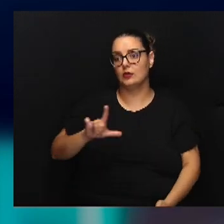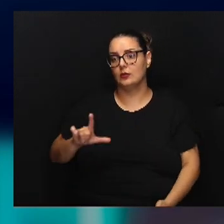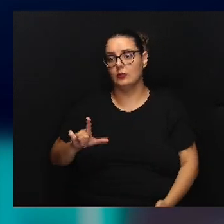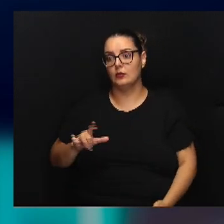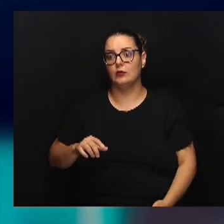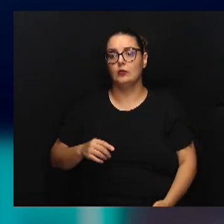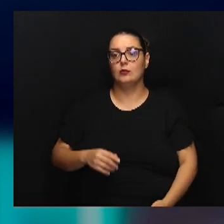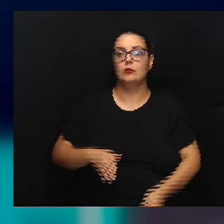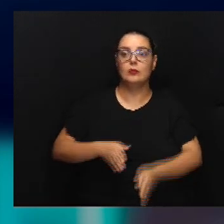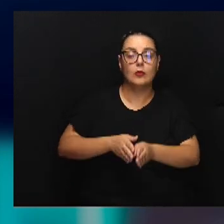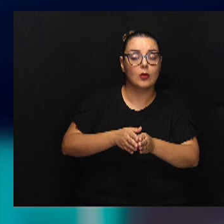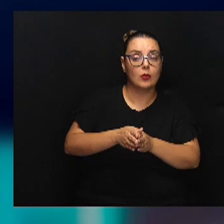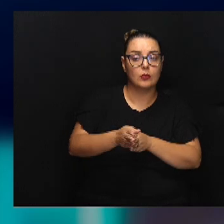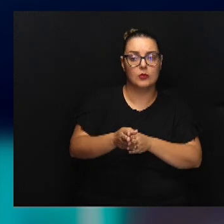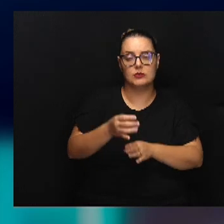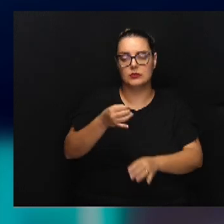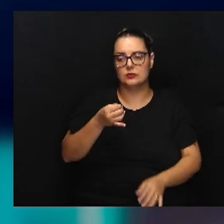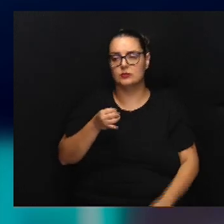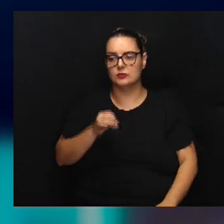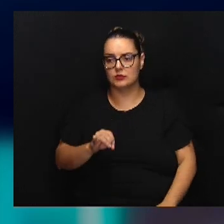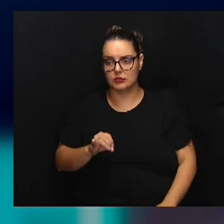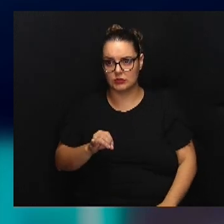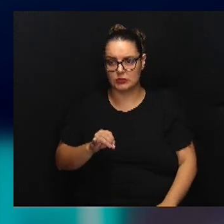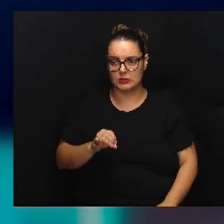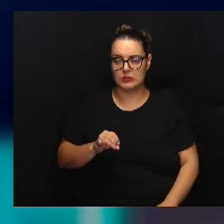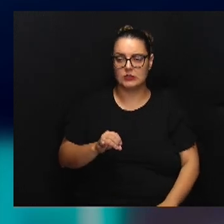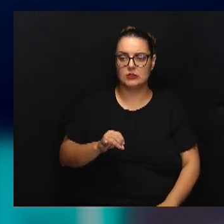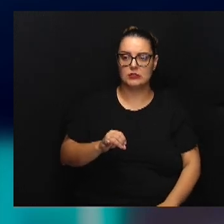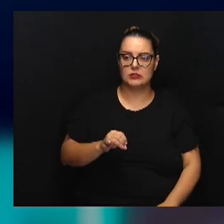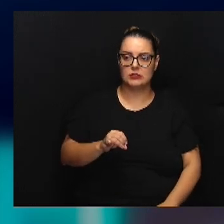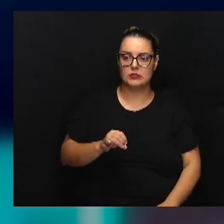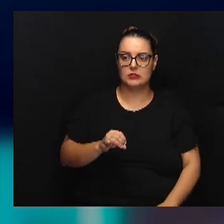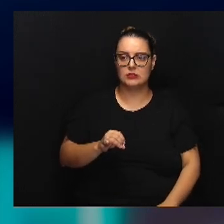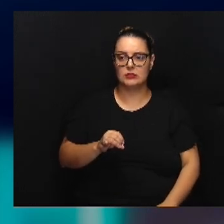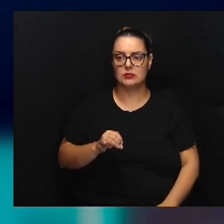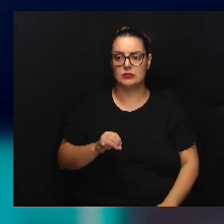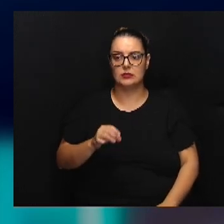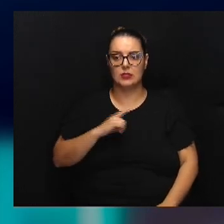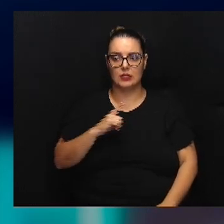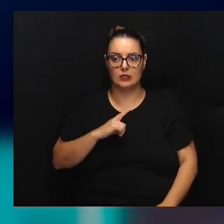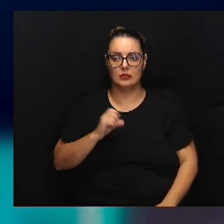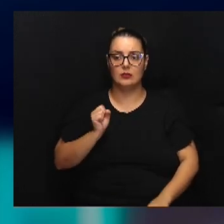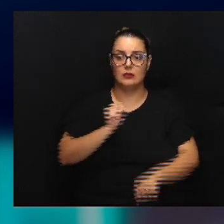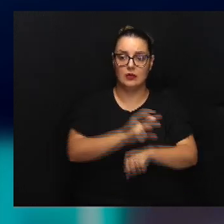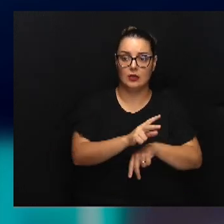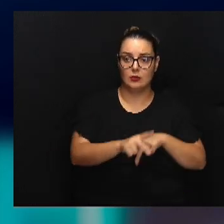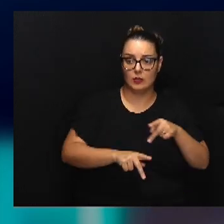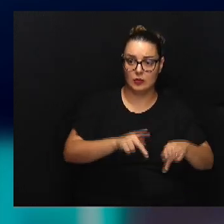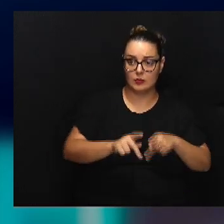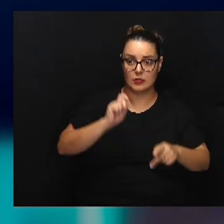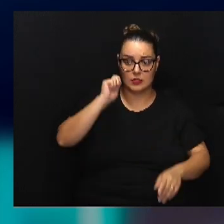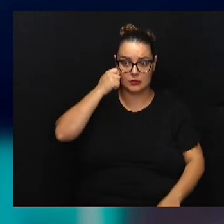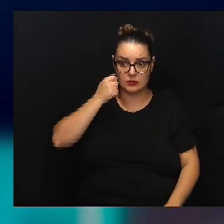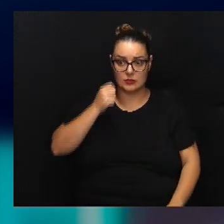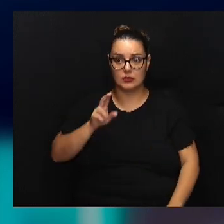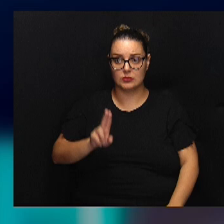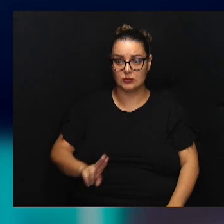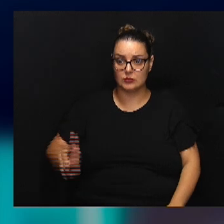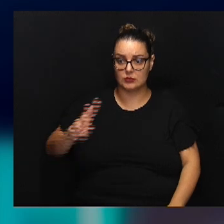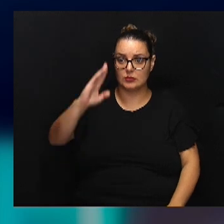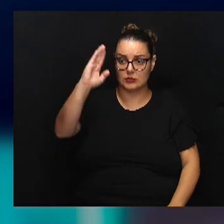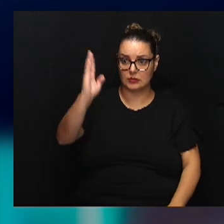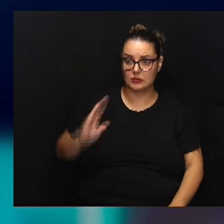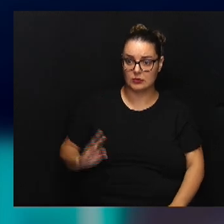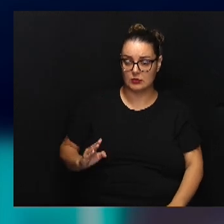recomendação, né, que se reservem vagas para a população negra nas universidades do Brasil.